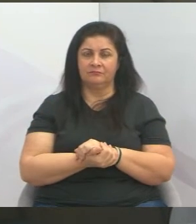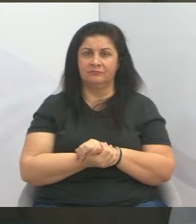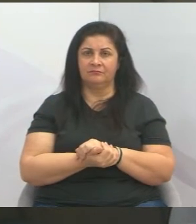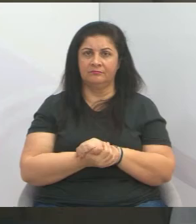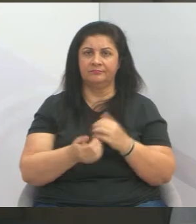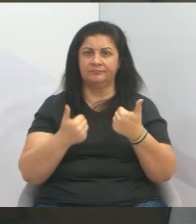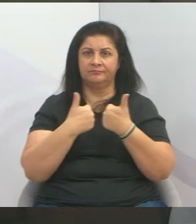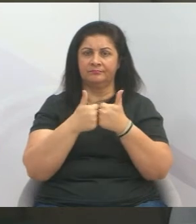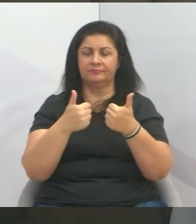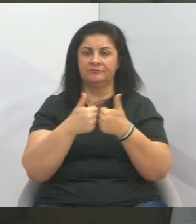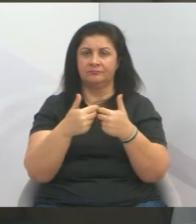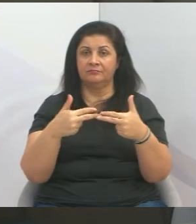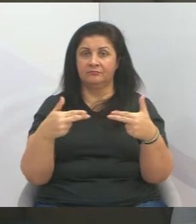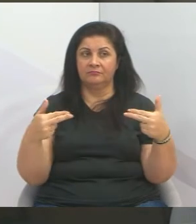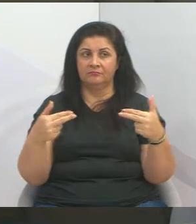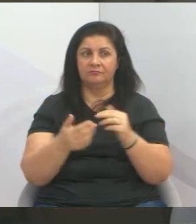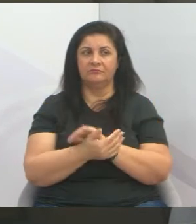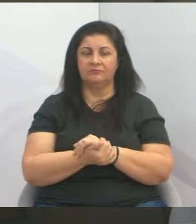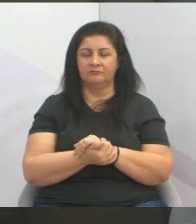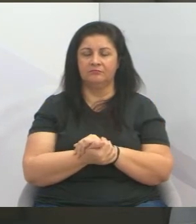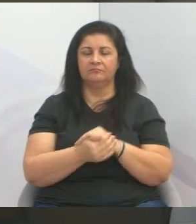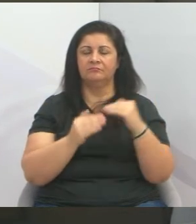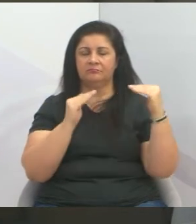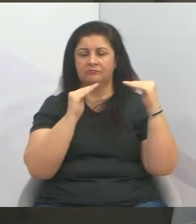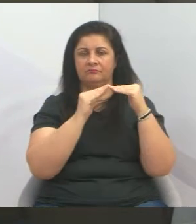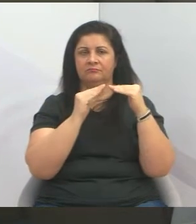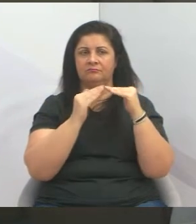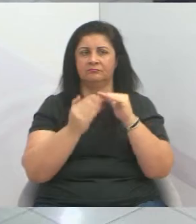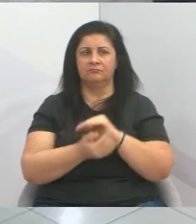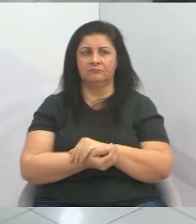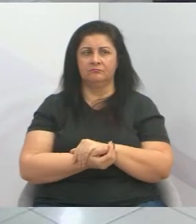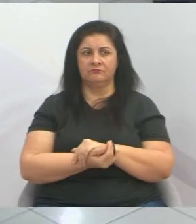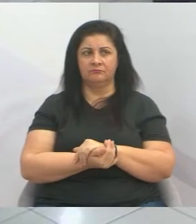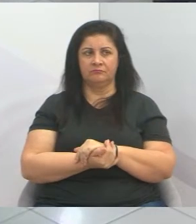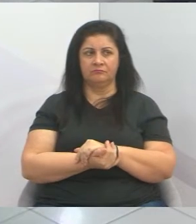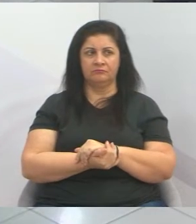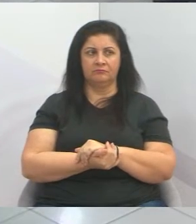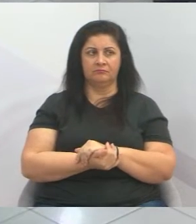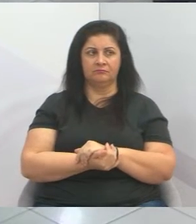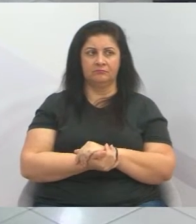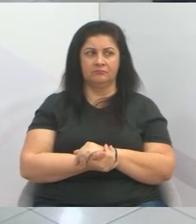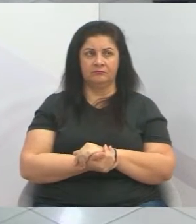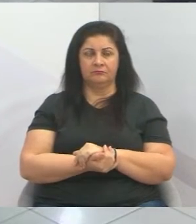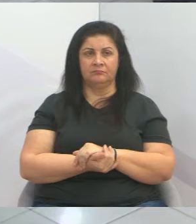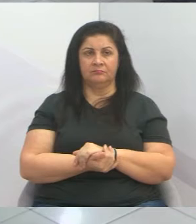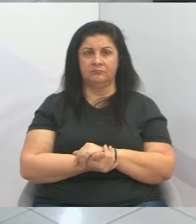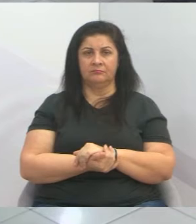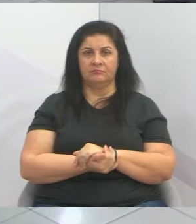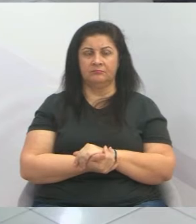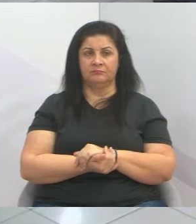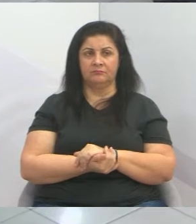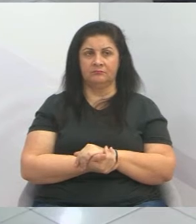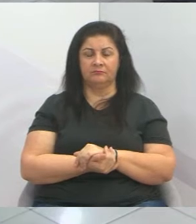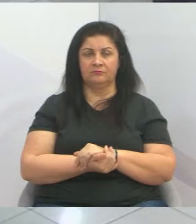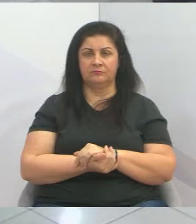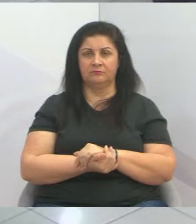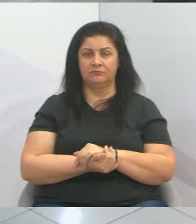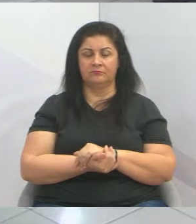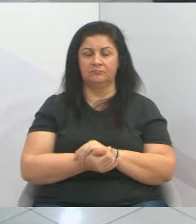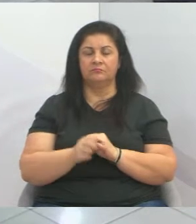público da cidade mas meu voto é favorável E aí o